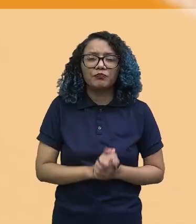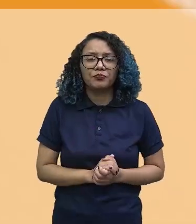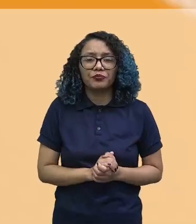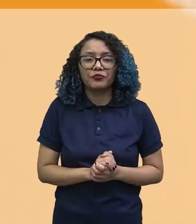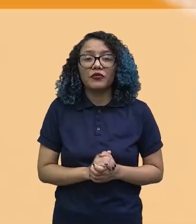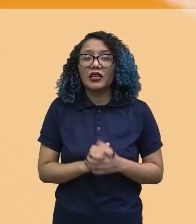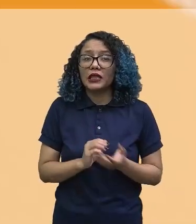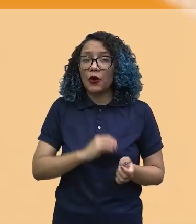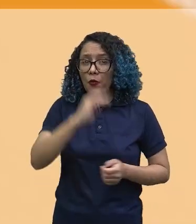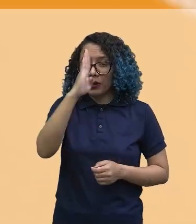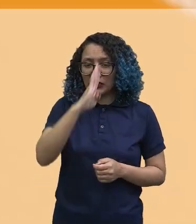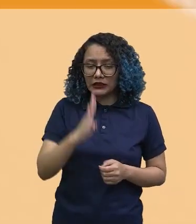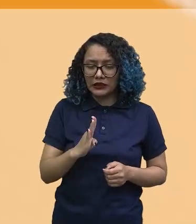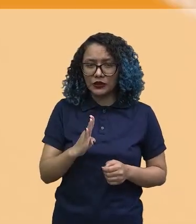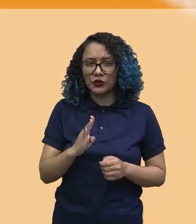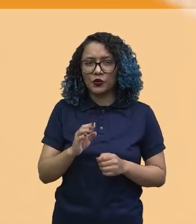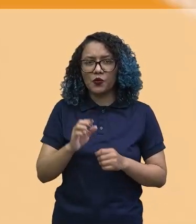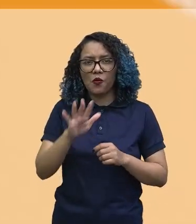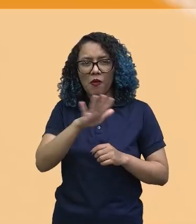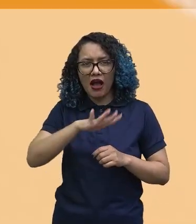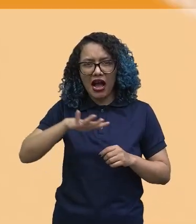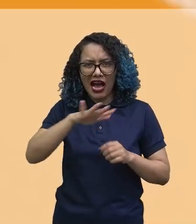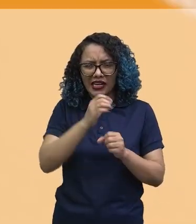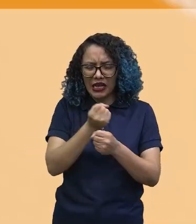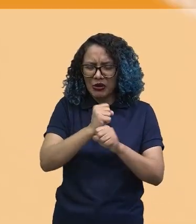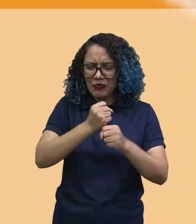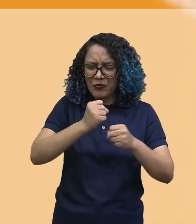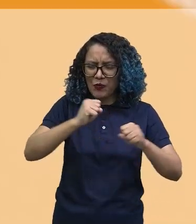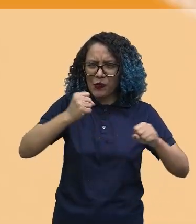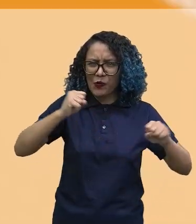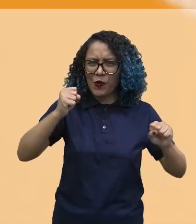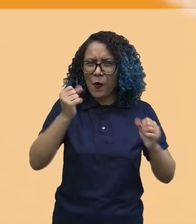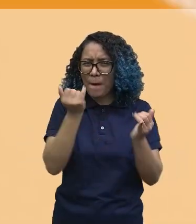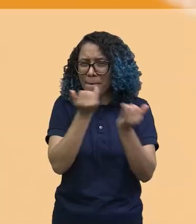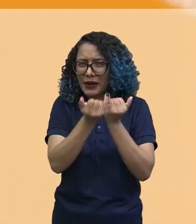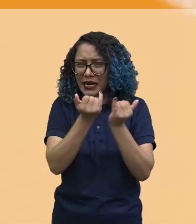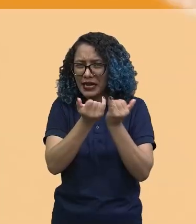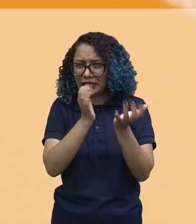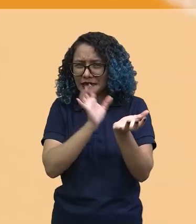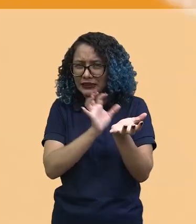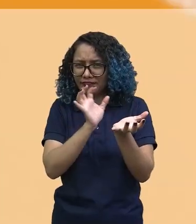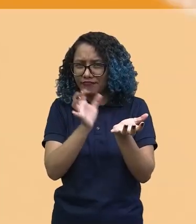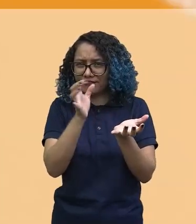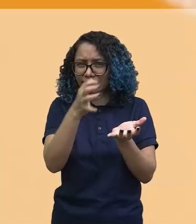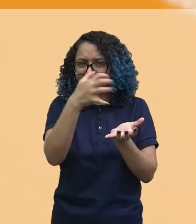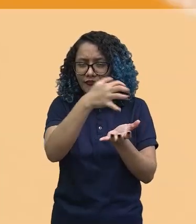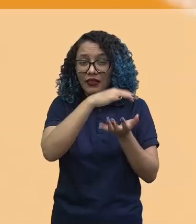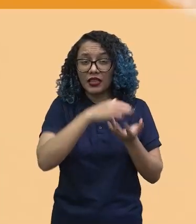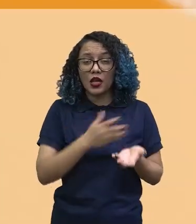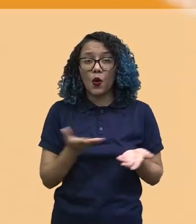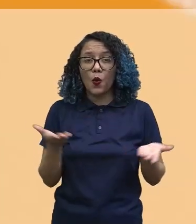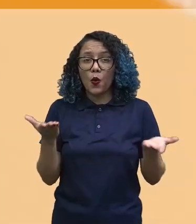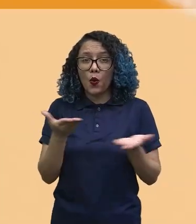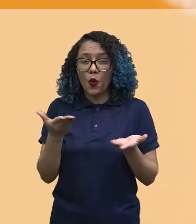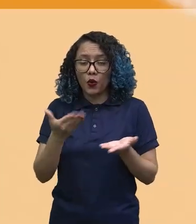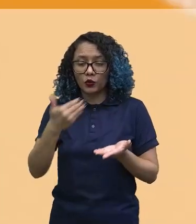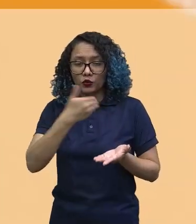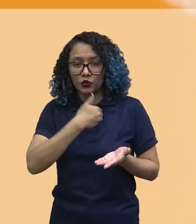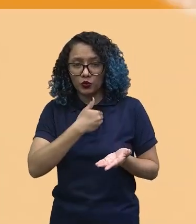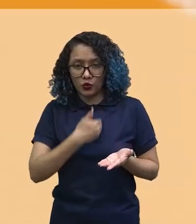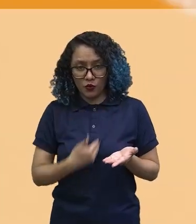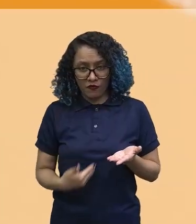dimensões continentais. Então, se você para e pensa, nos dias atuais, o Estado brasileiro, a